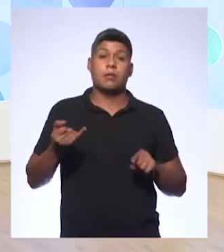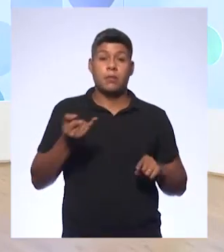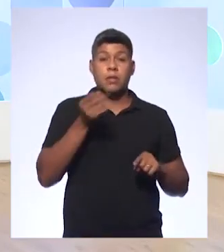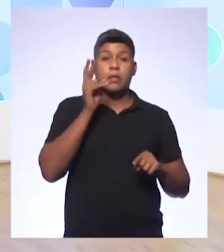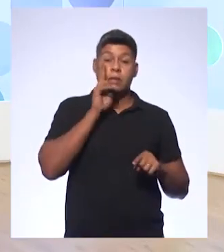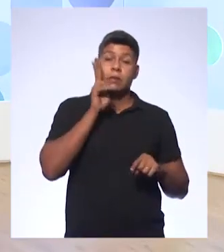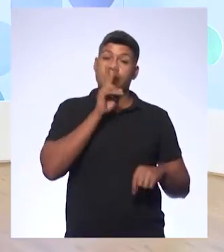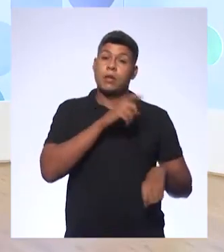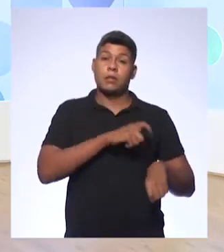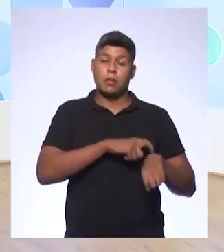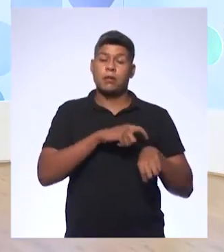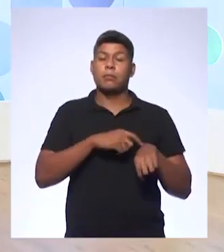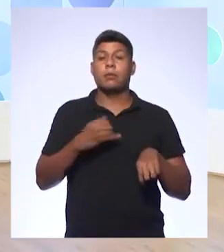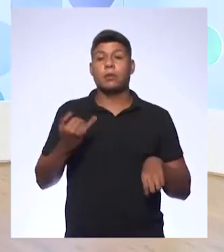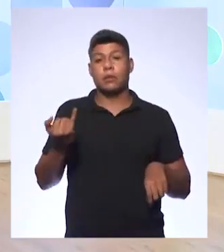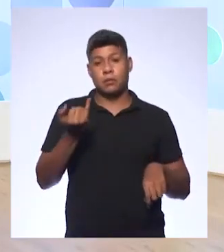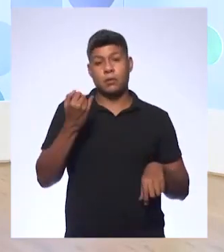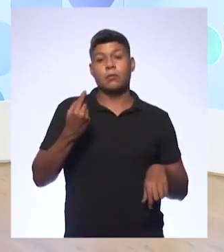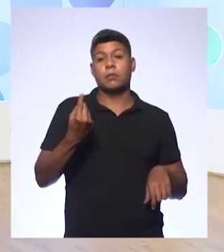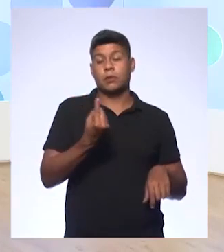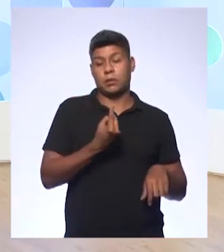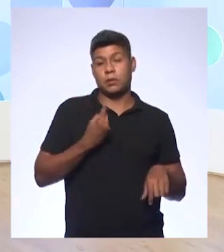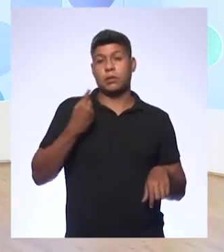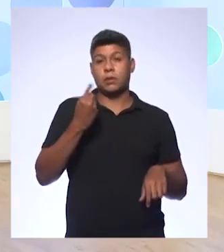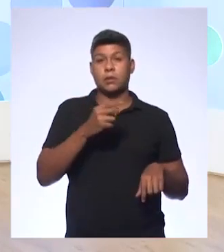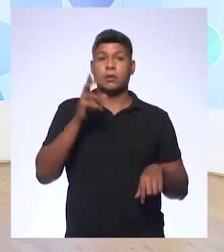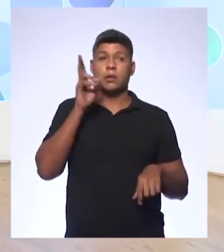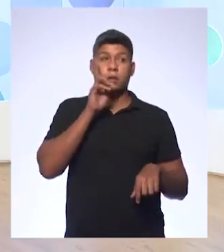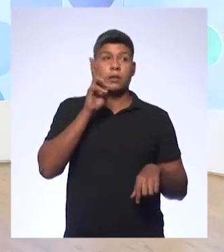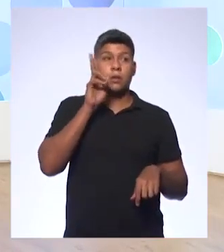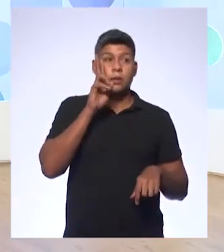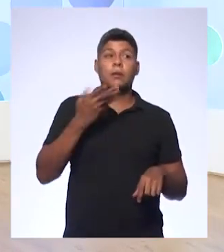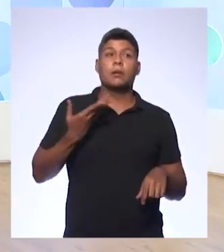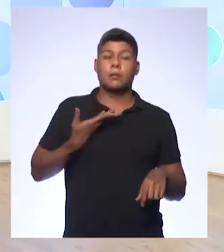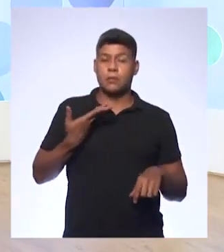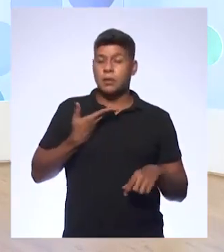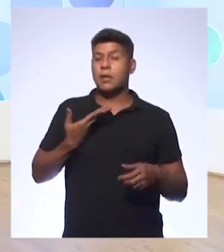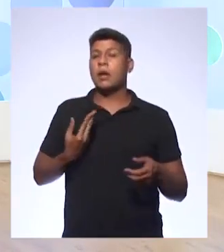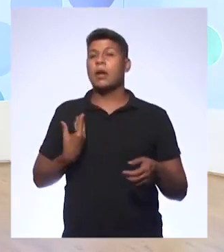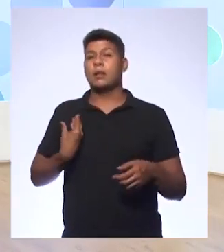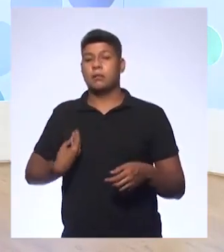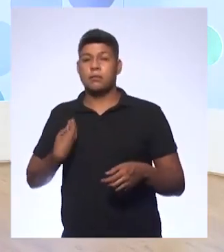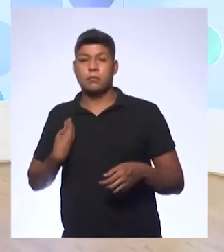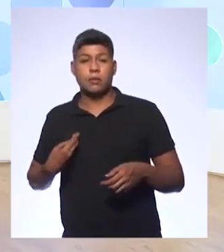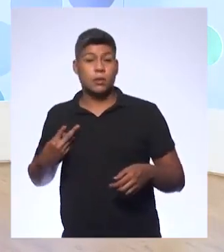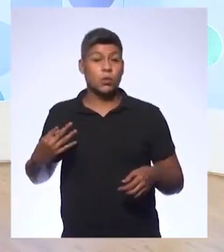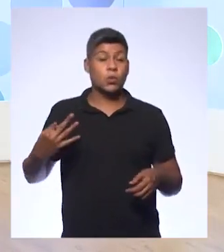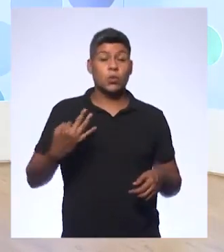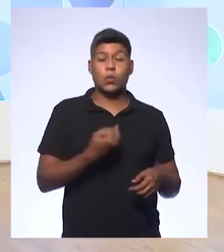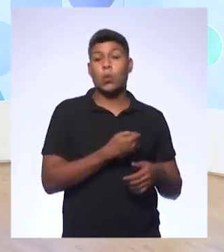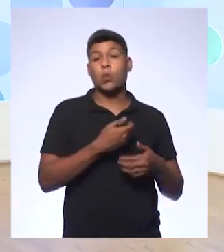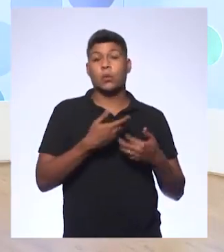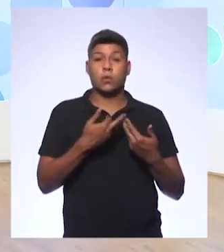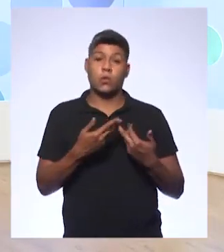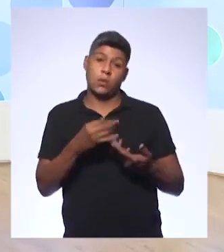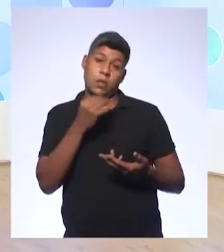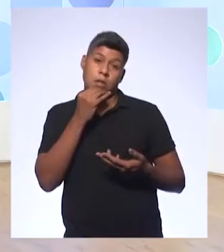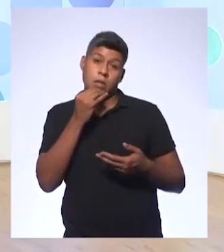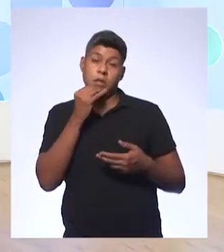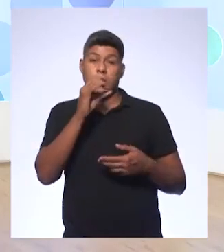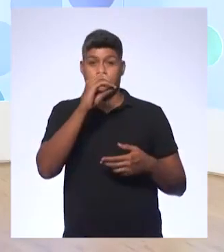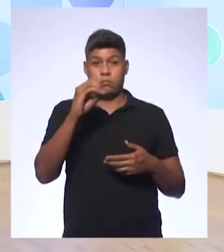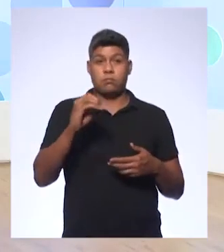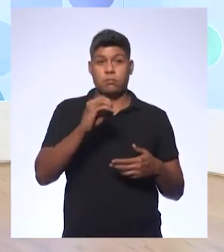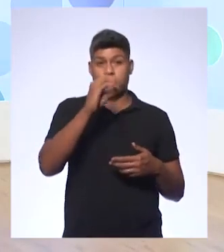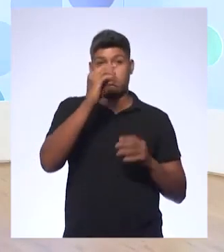celebrar esses momentos que são muito importantes pra gente, né? E celebrar da amizade, da vida. Da amizade, de todas as coisas que, por exemplo, né, o Centro de Mídias